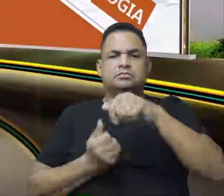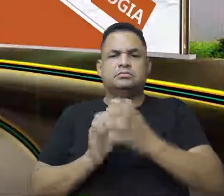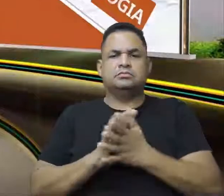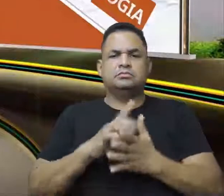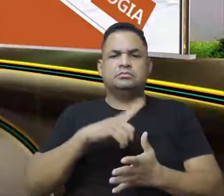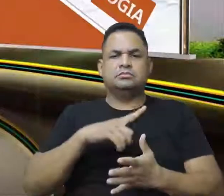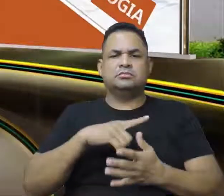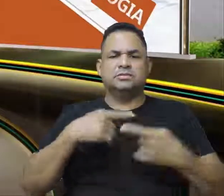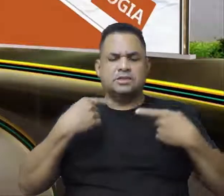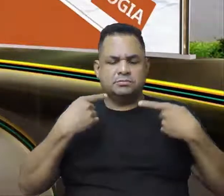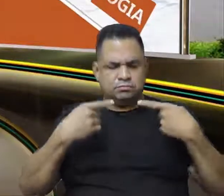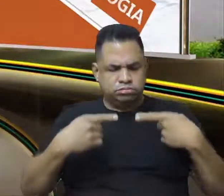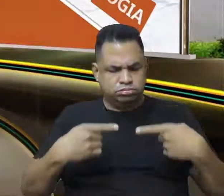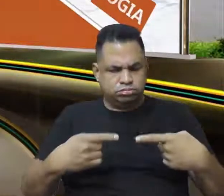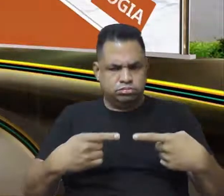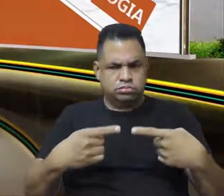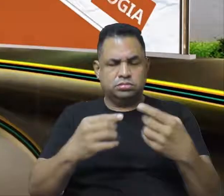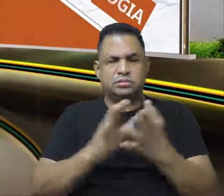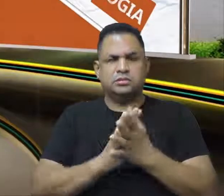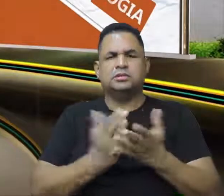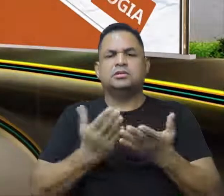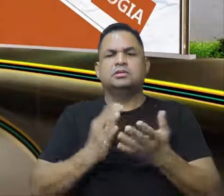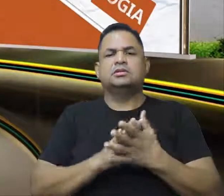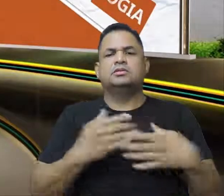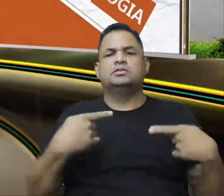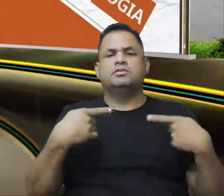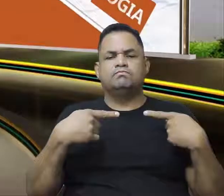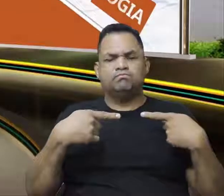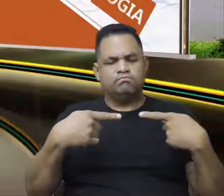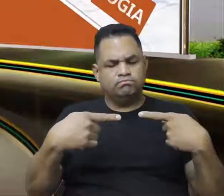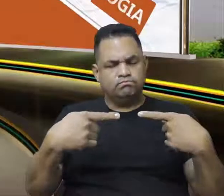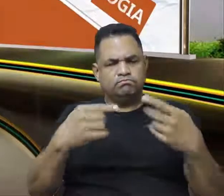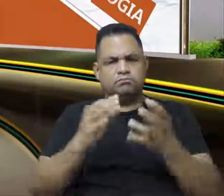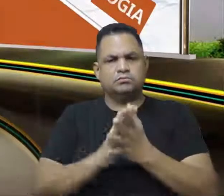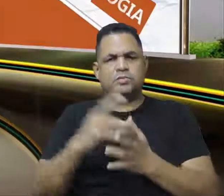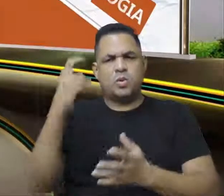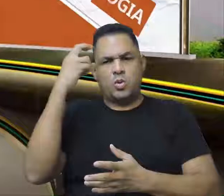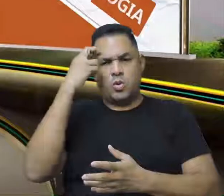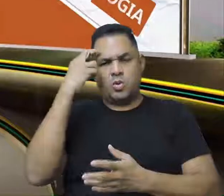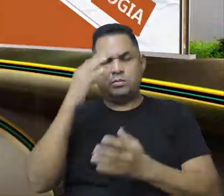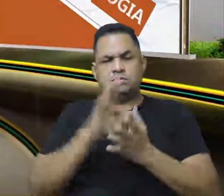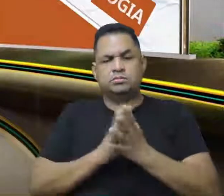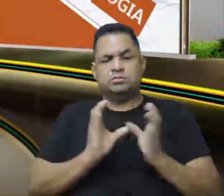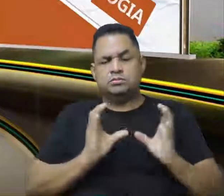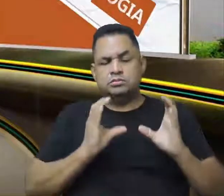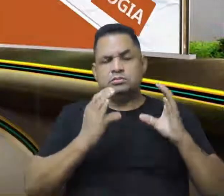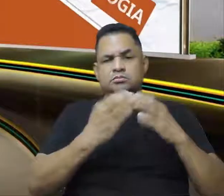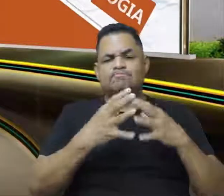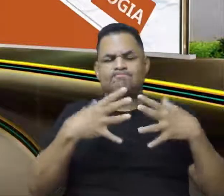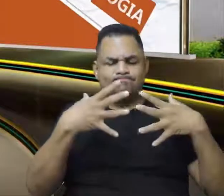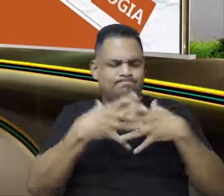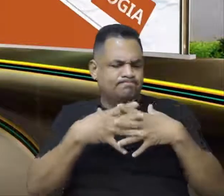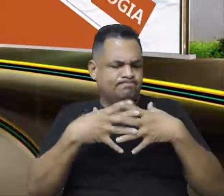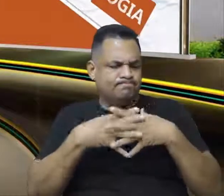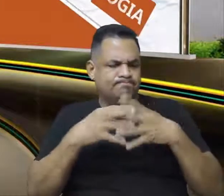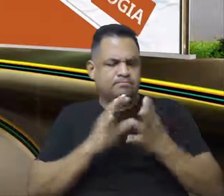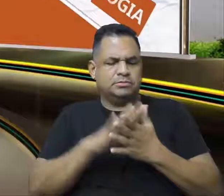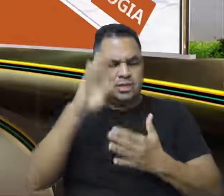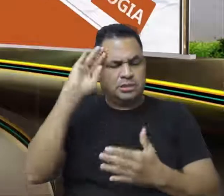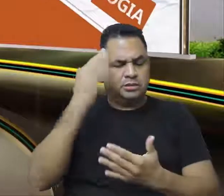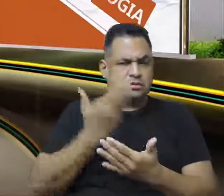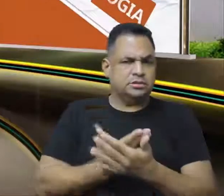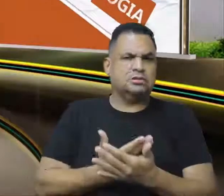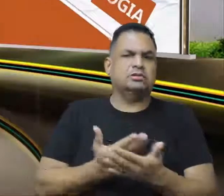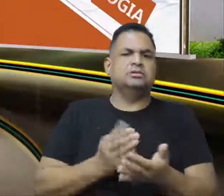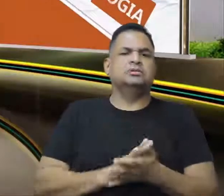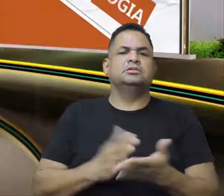têm conflitos culturais, são conflitos culturais. Por quê? Porque a cultura é esse conjunto complexo que envolve crença no